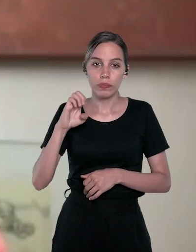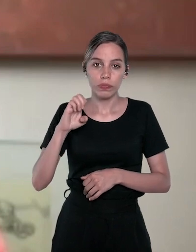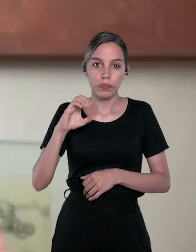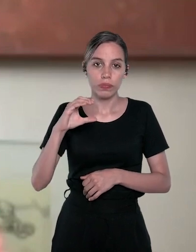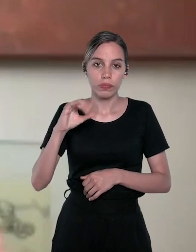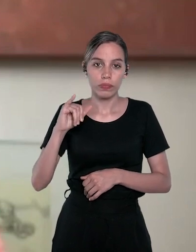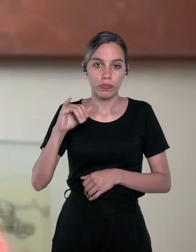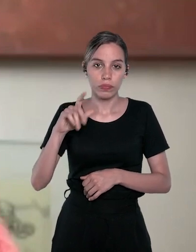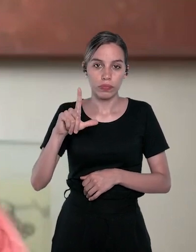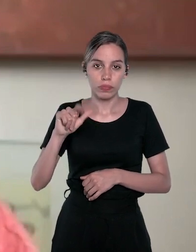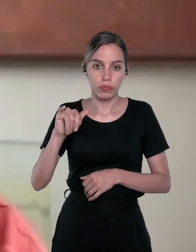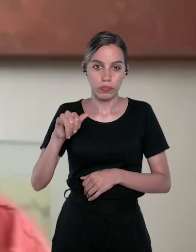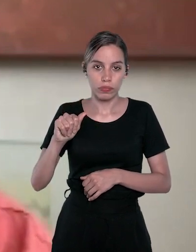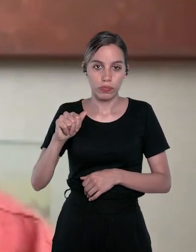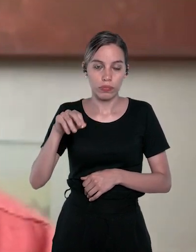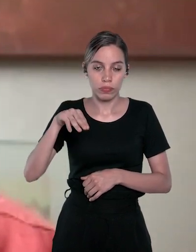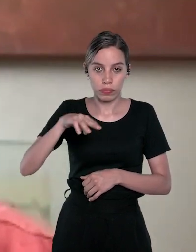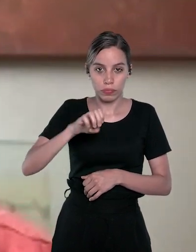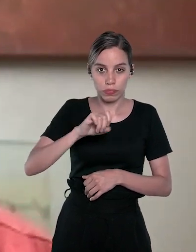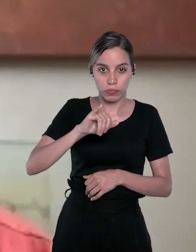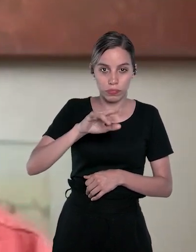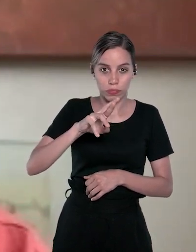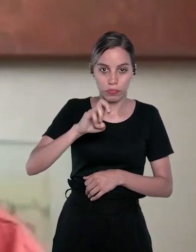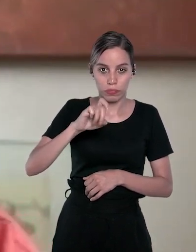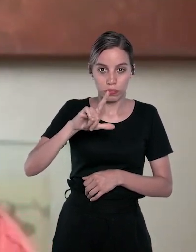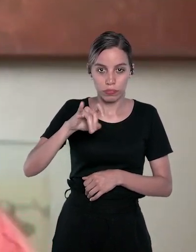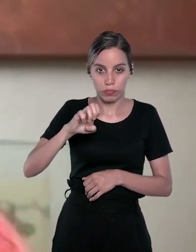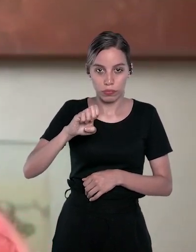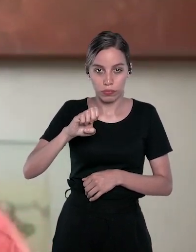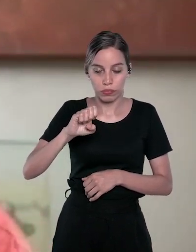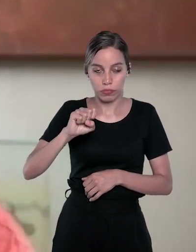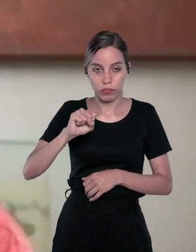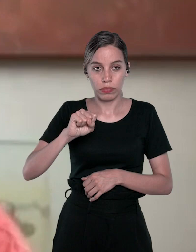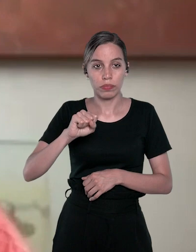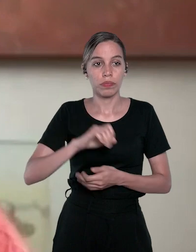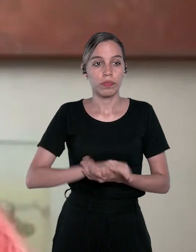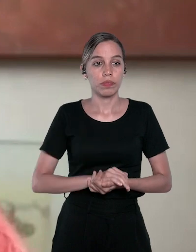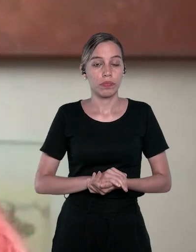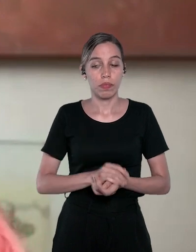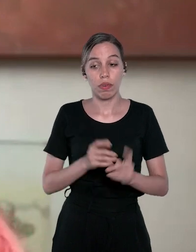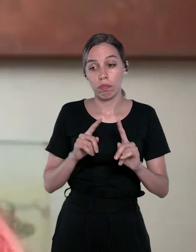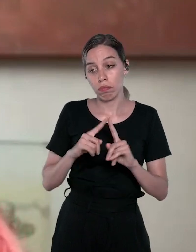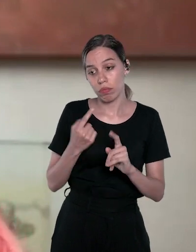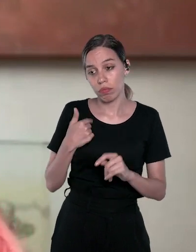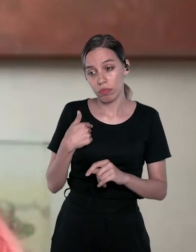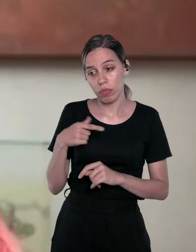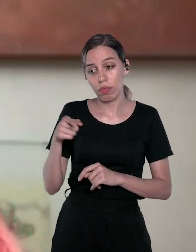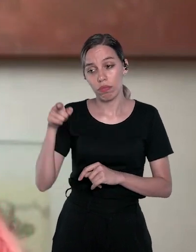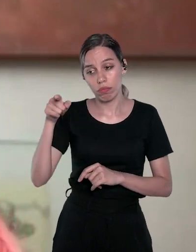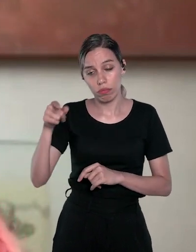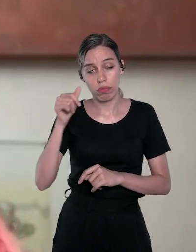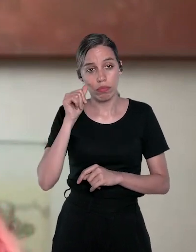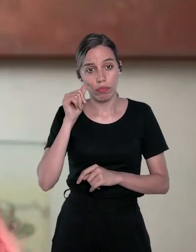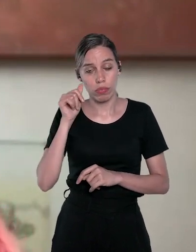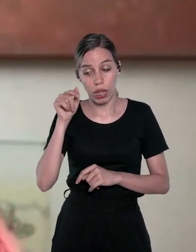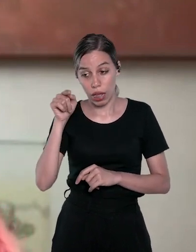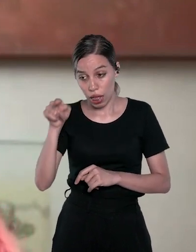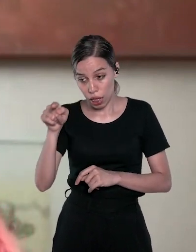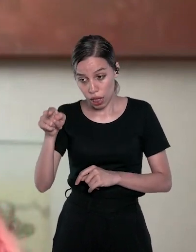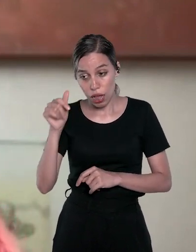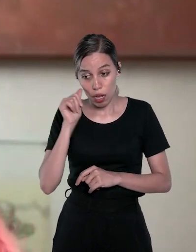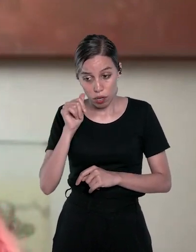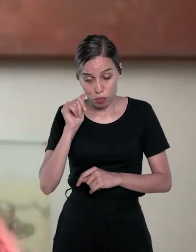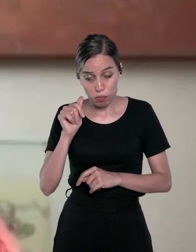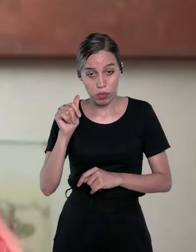Como Cecília Meirelles, e outras. Mas a Lúcia, inclusive, tornou-se uma grande amiga